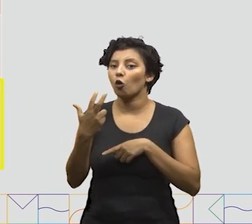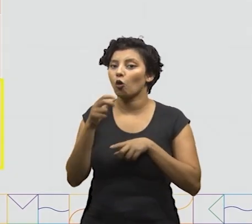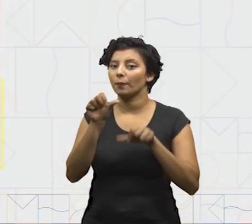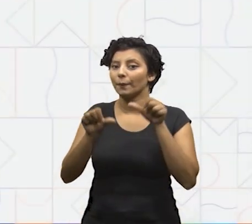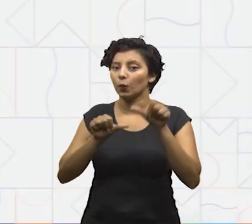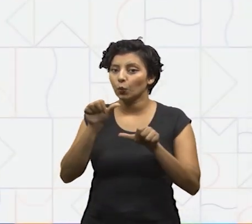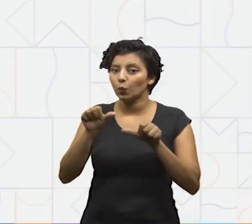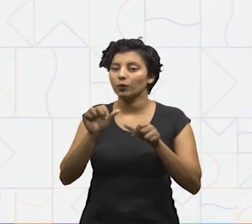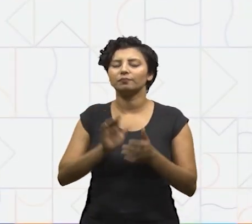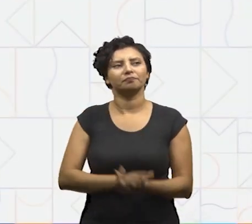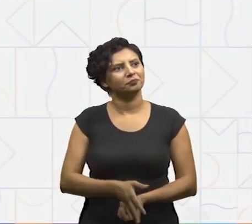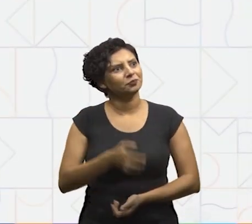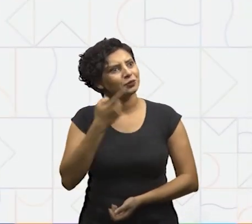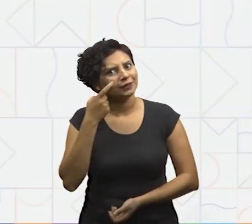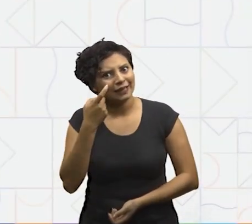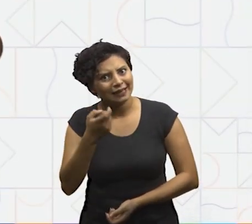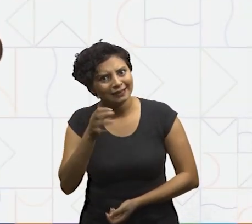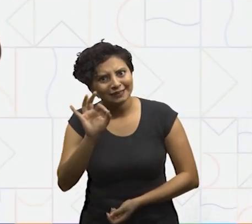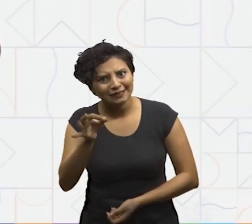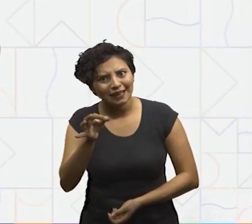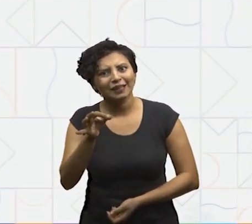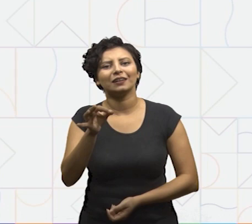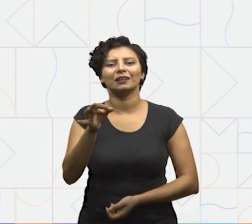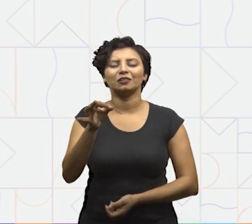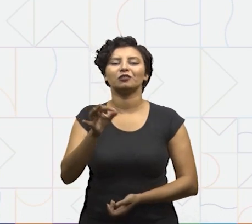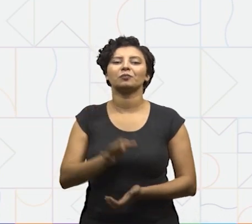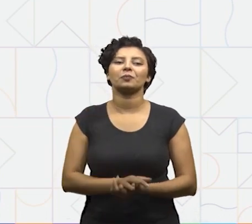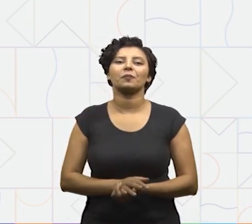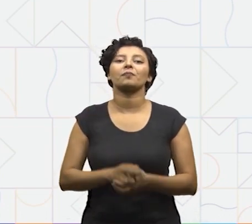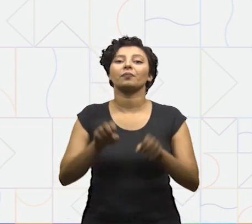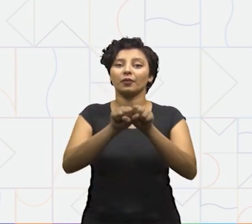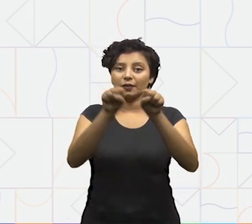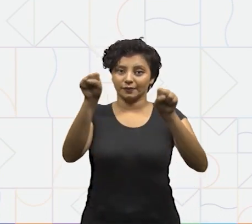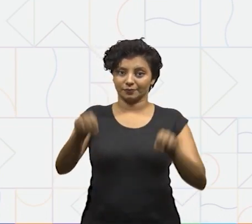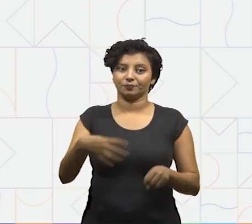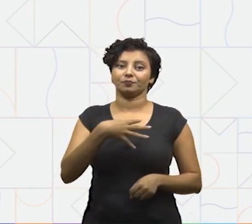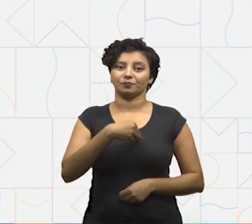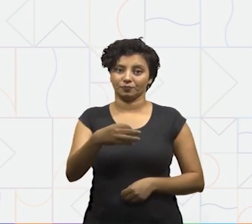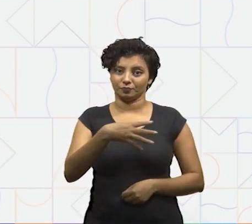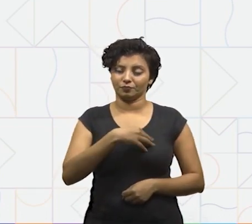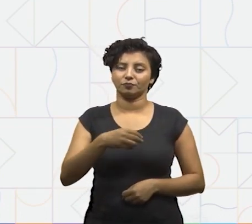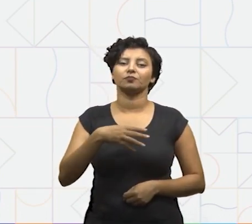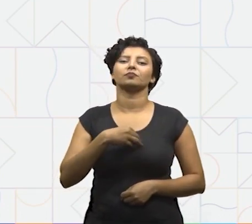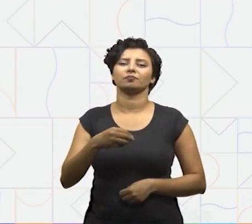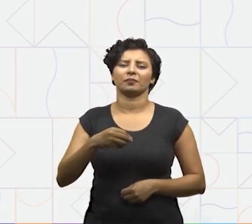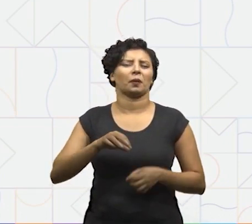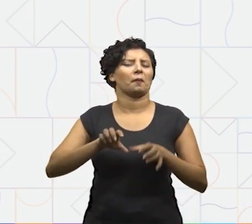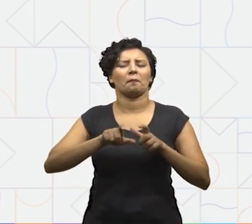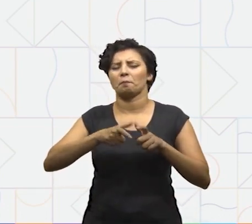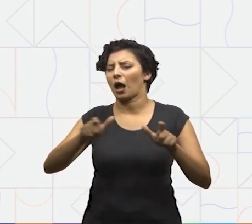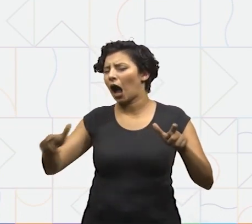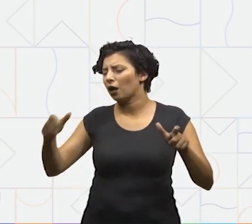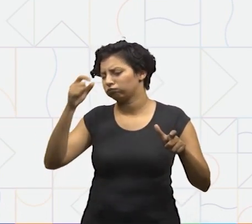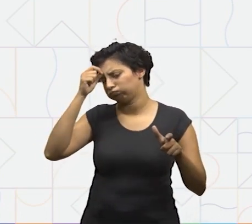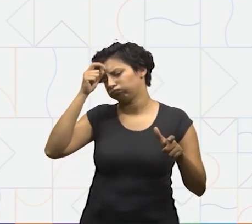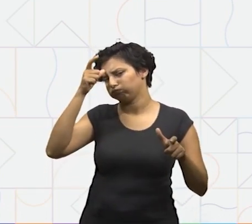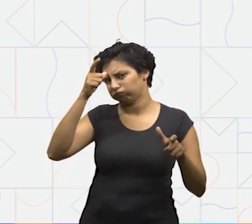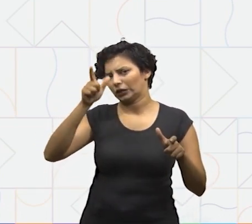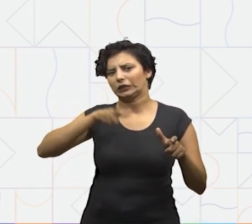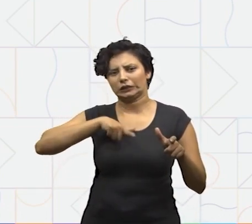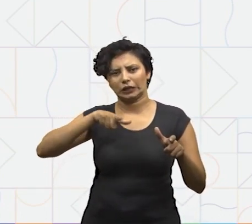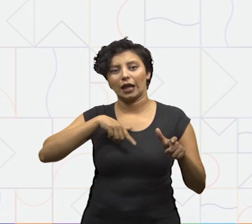por exemplo. Muito interessante, não é? Sistema reprodutor é um vasto mundo de